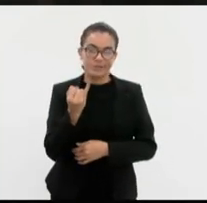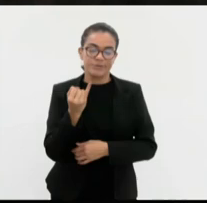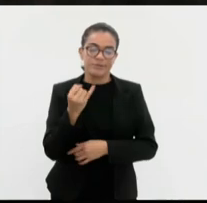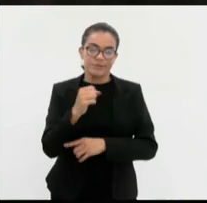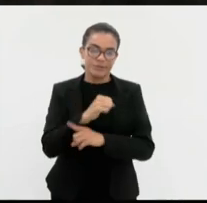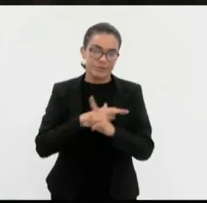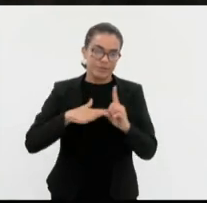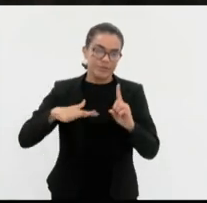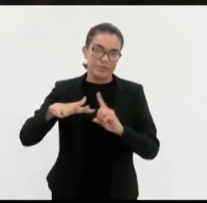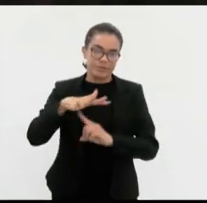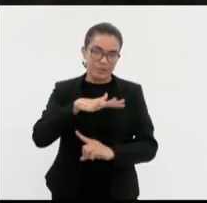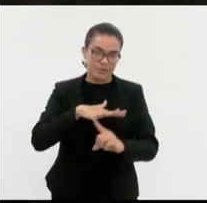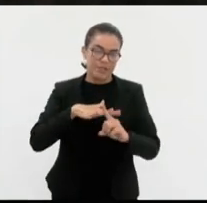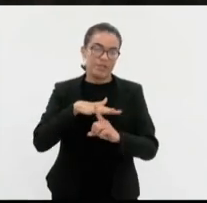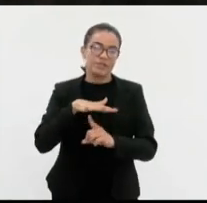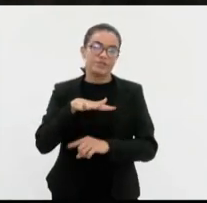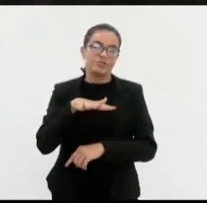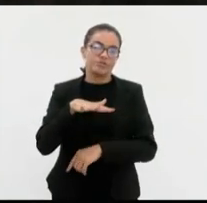nossa sociedade